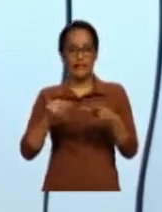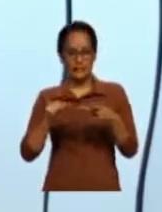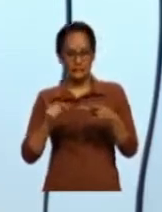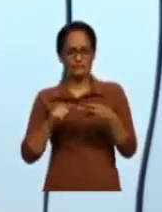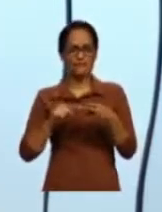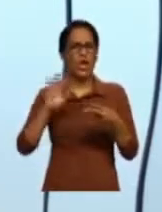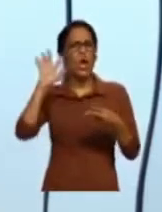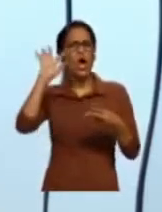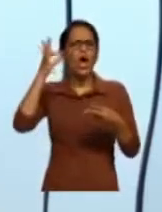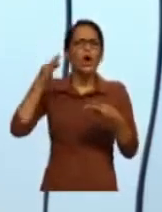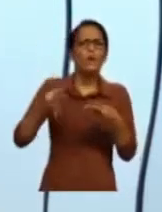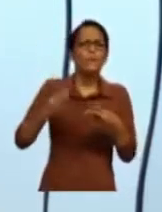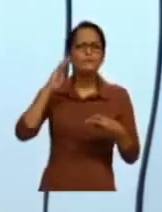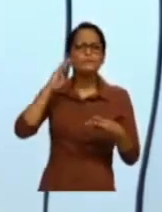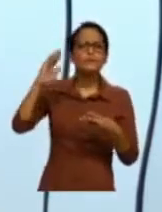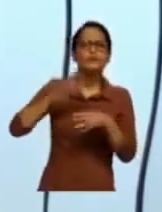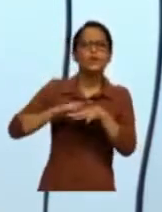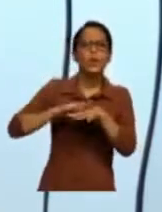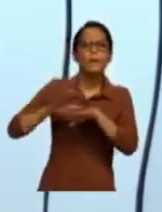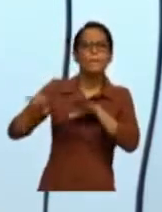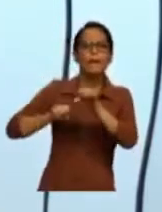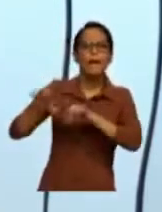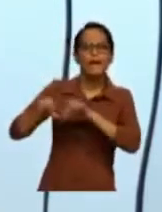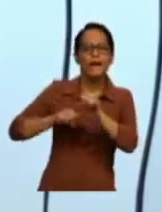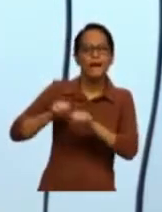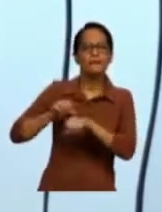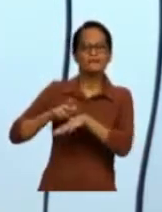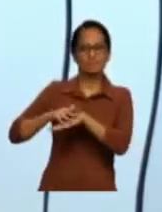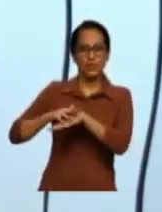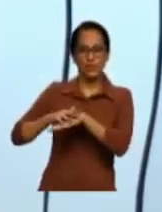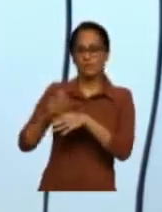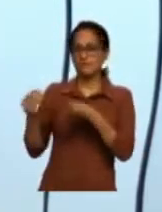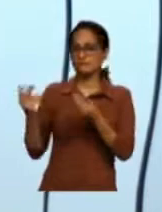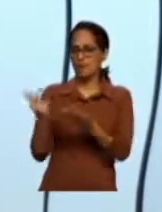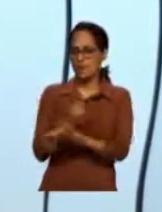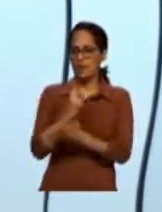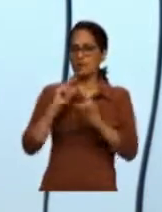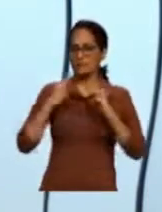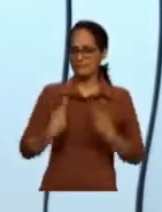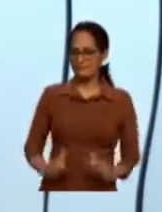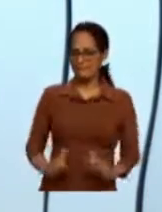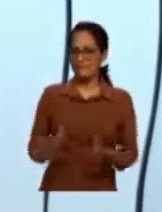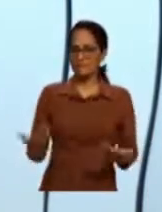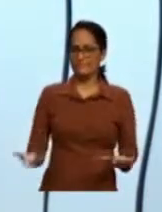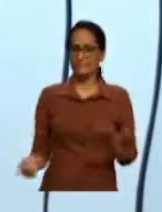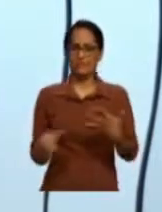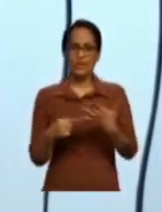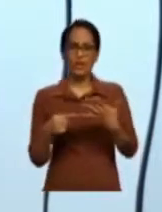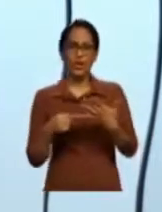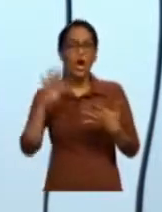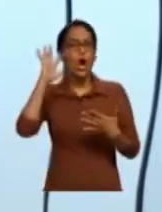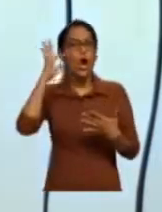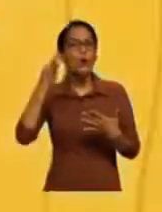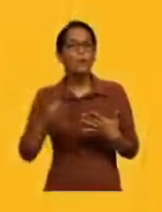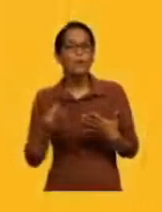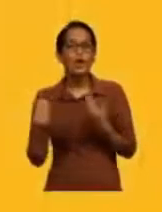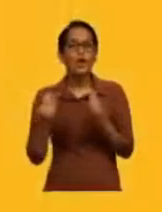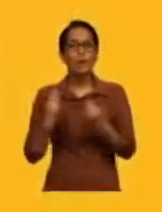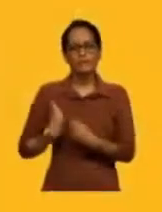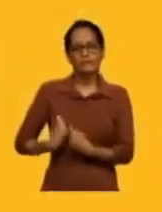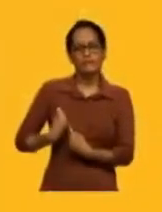sobre as principais doenças infectoparasitárias que vão acometer os seres humanos e compreender que os hábitos de